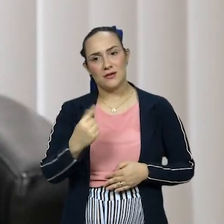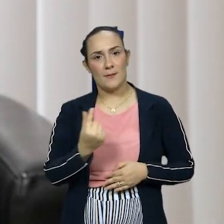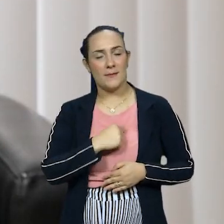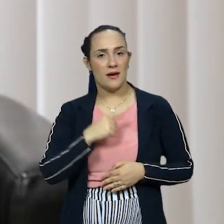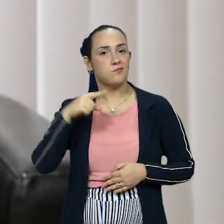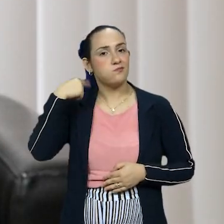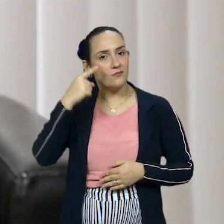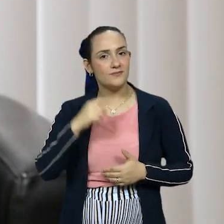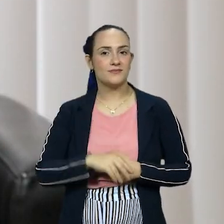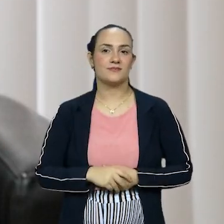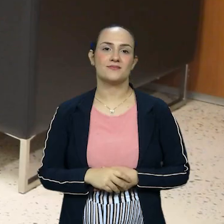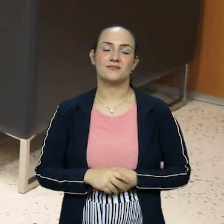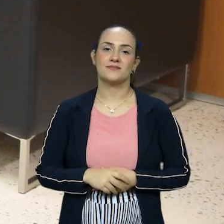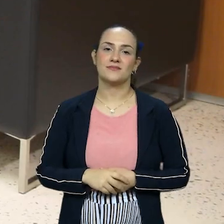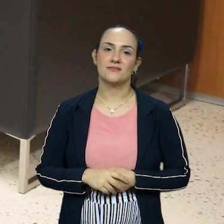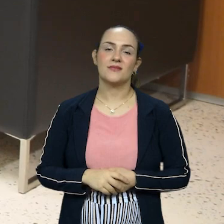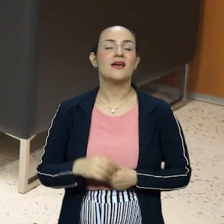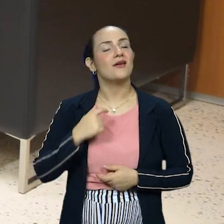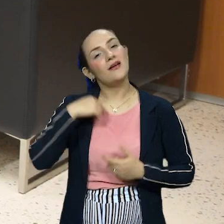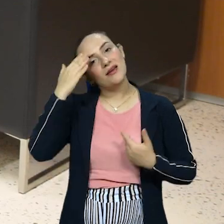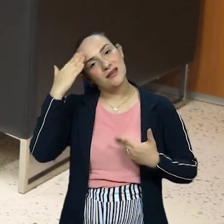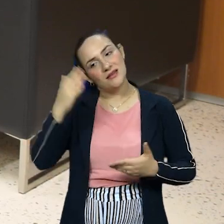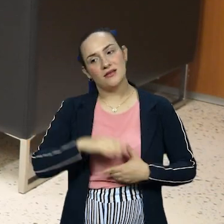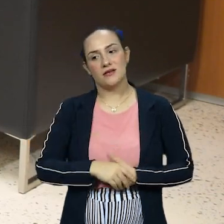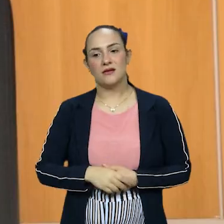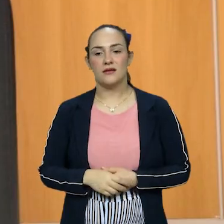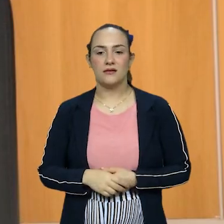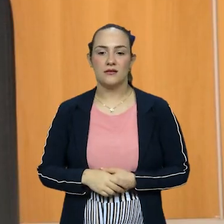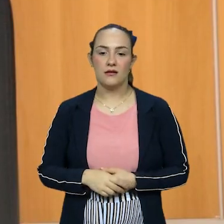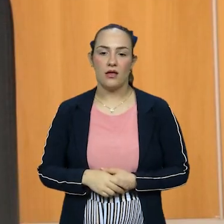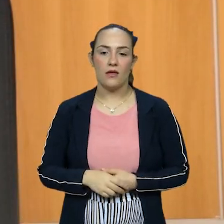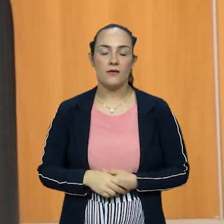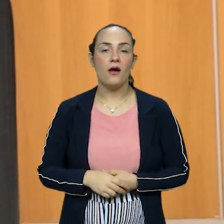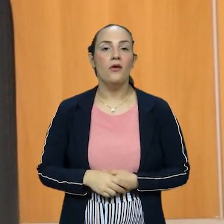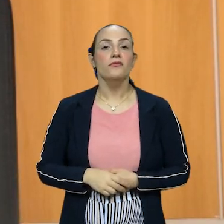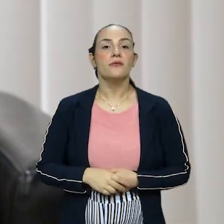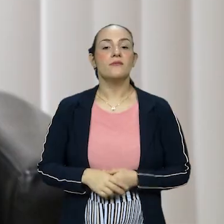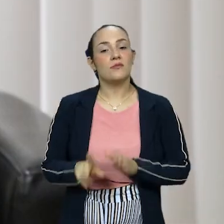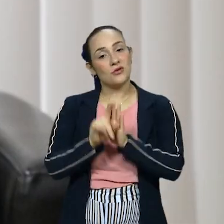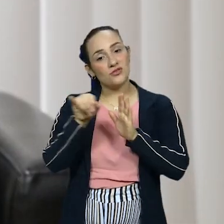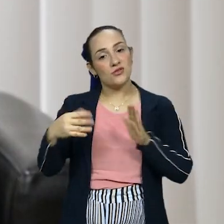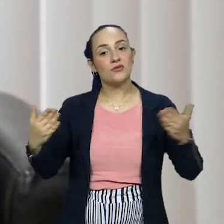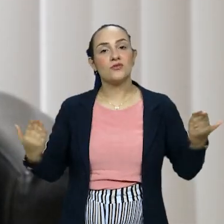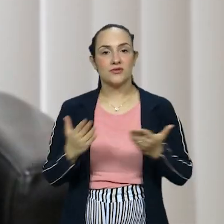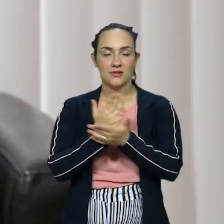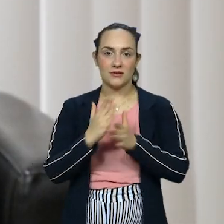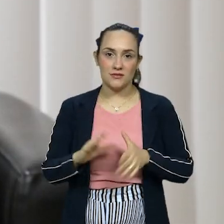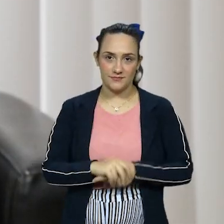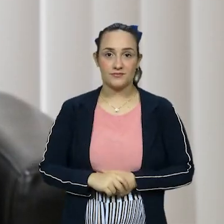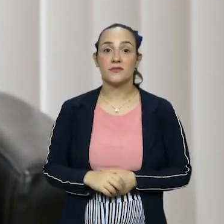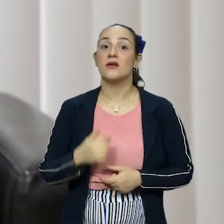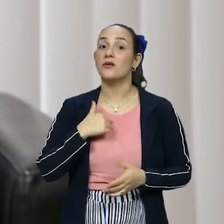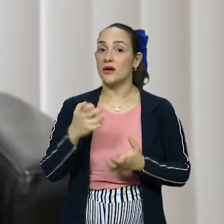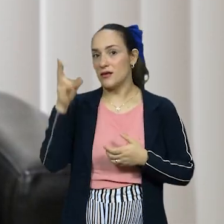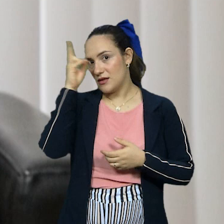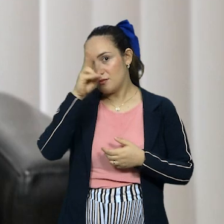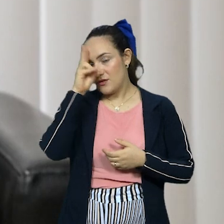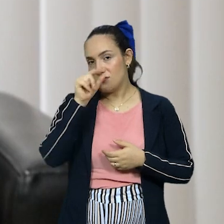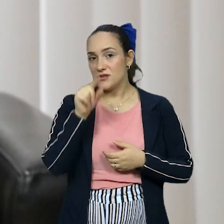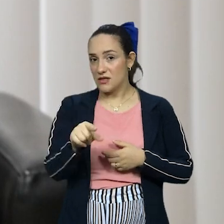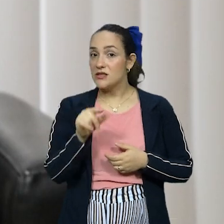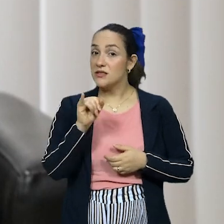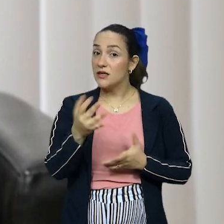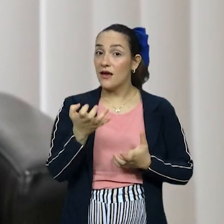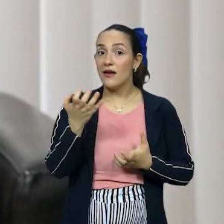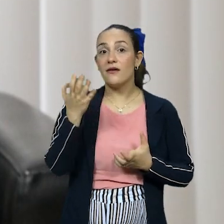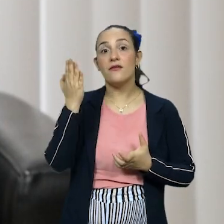Magistrado, obrigada pela sua participação no mérito da questão de hoje. Obrigado, eu que agradeço. O programa de hoje fica por